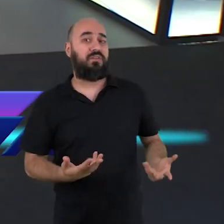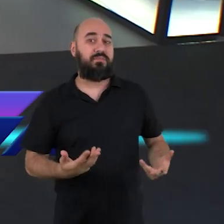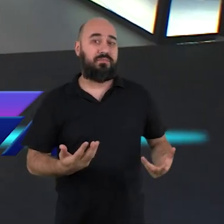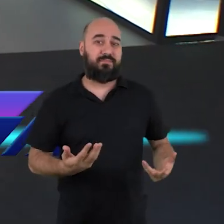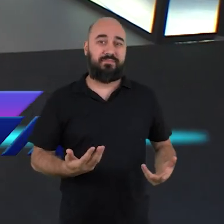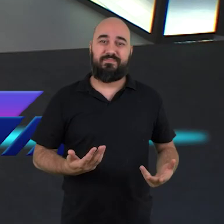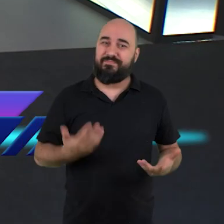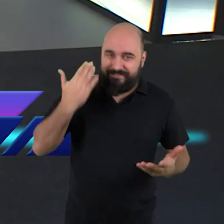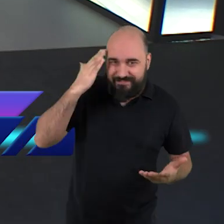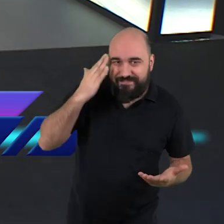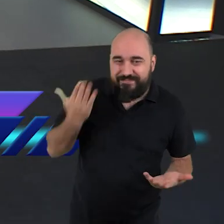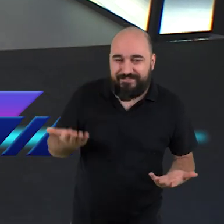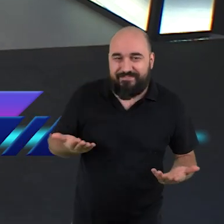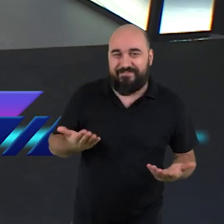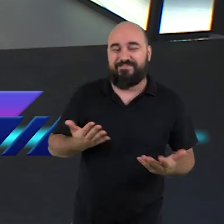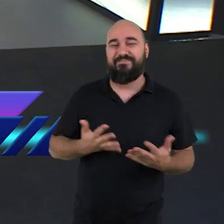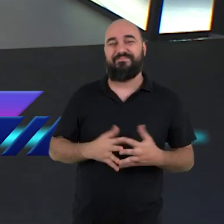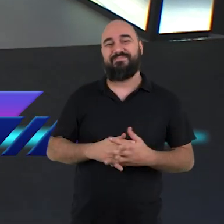Cuidado.